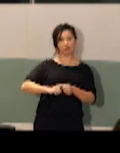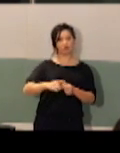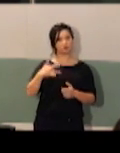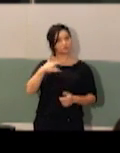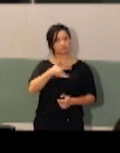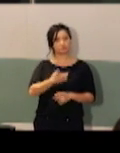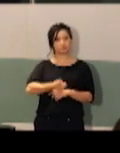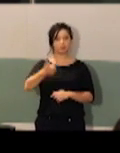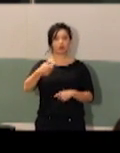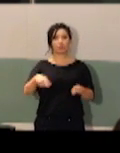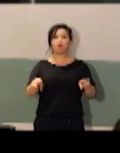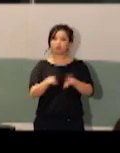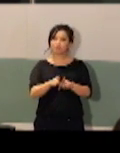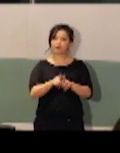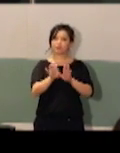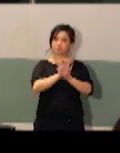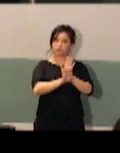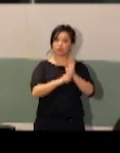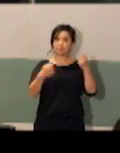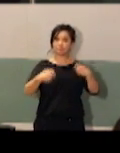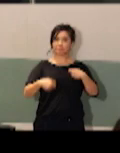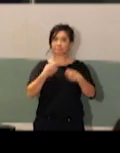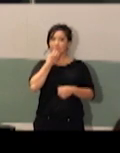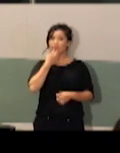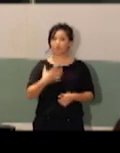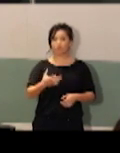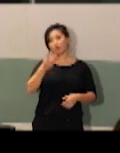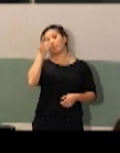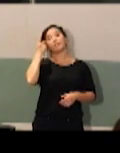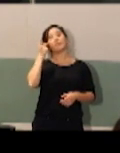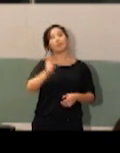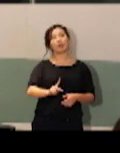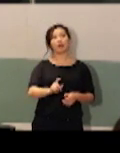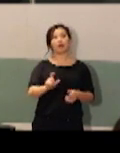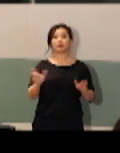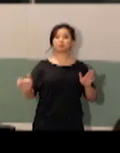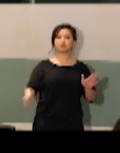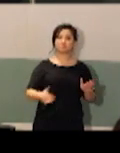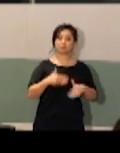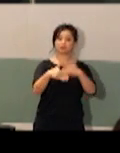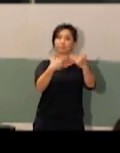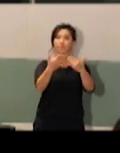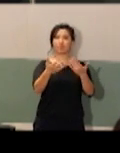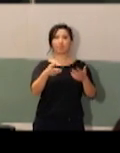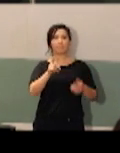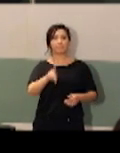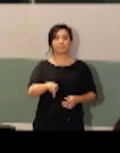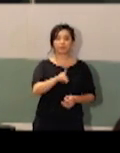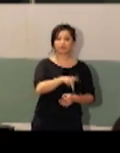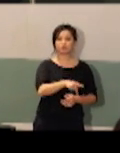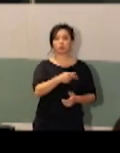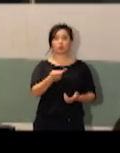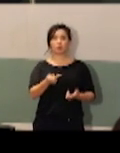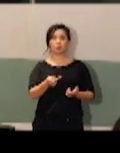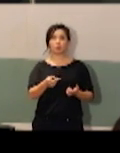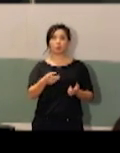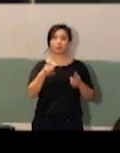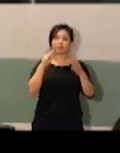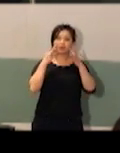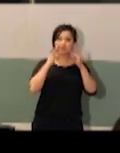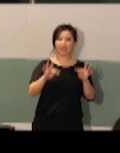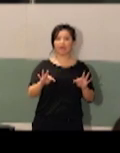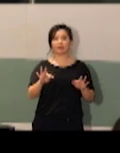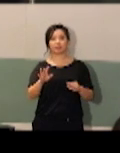necessária para, inclusive, o trabalho de desenvolvimento de professores com